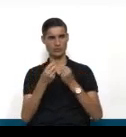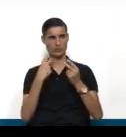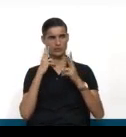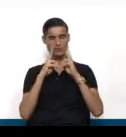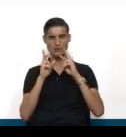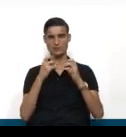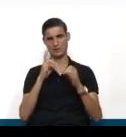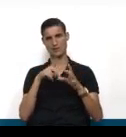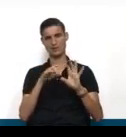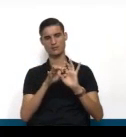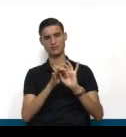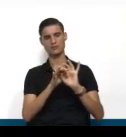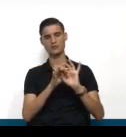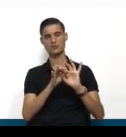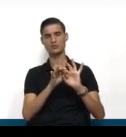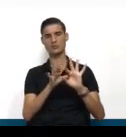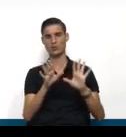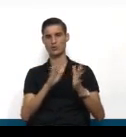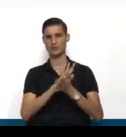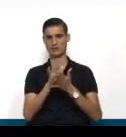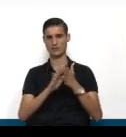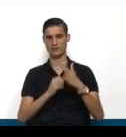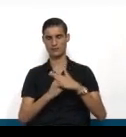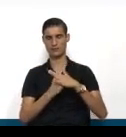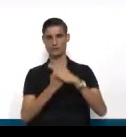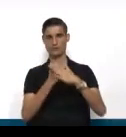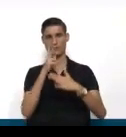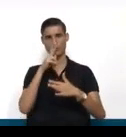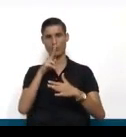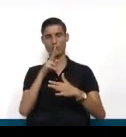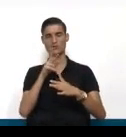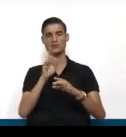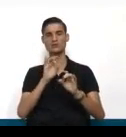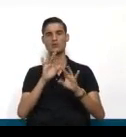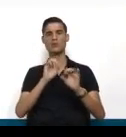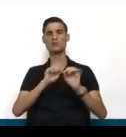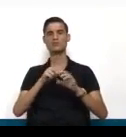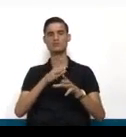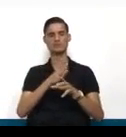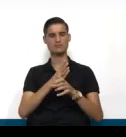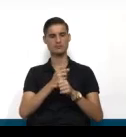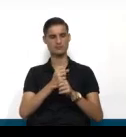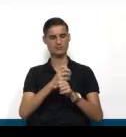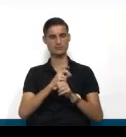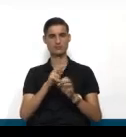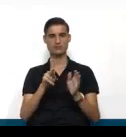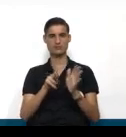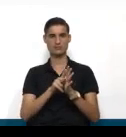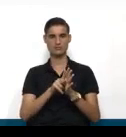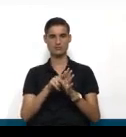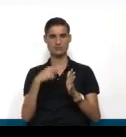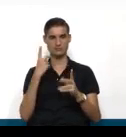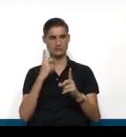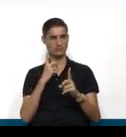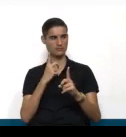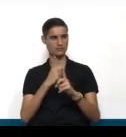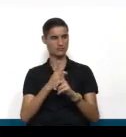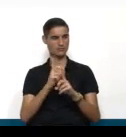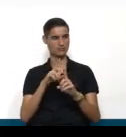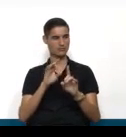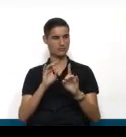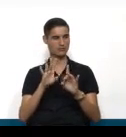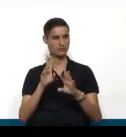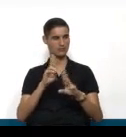que ela é solta, né, sem nenhuma aplicação de força, basta calcular este coeficiente. Então, para encontrar a